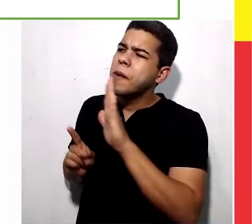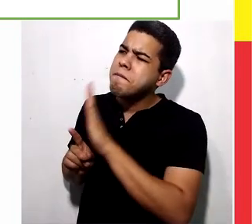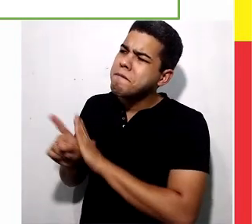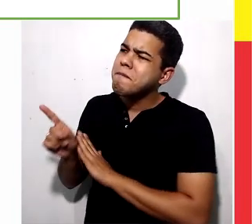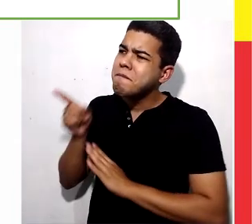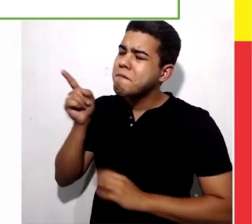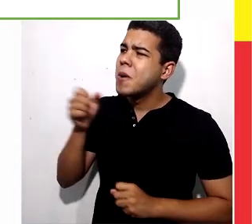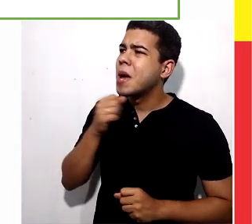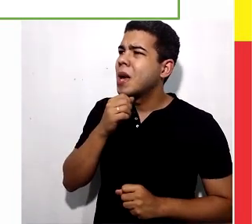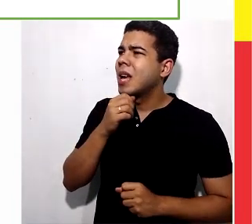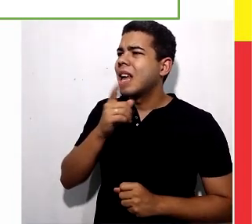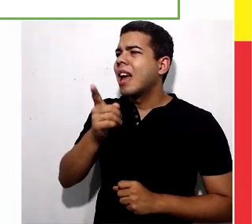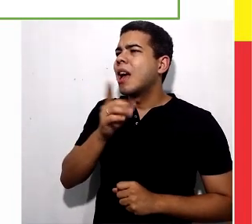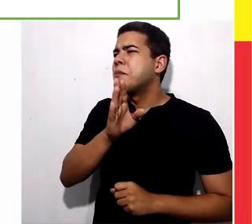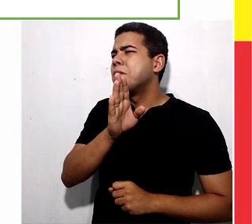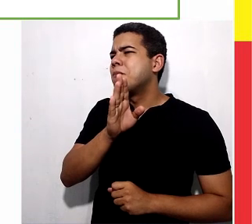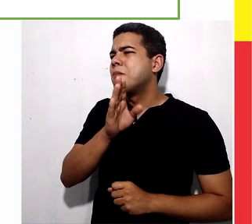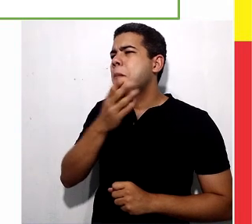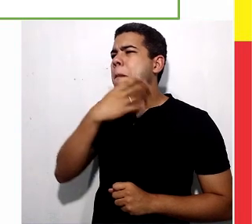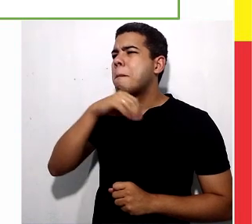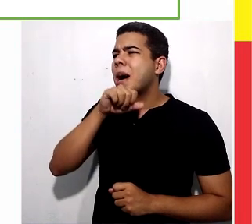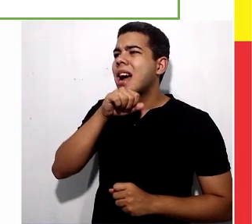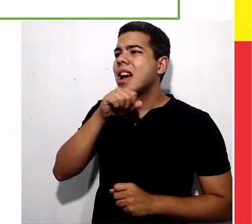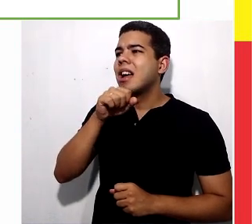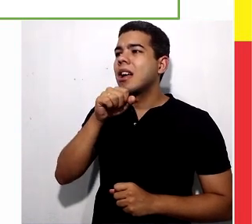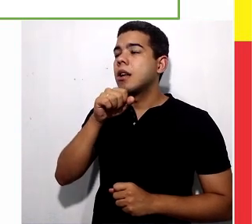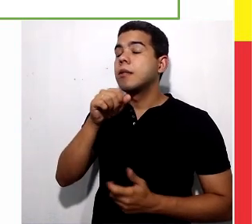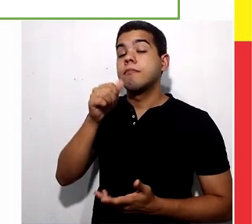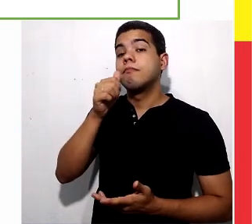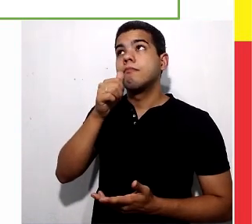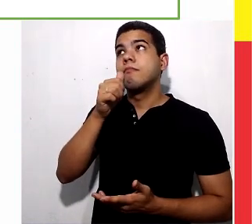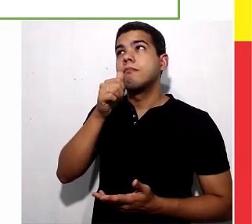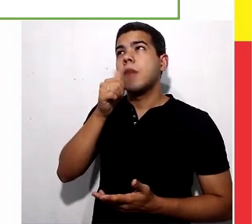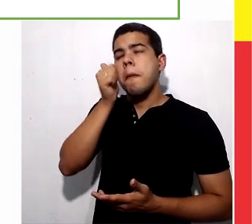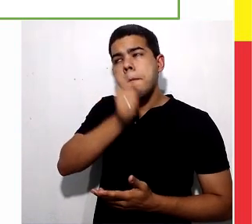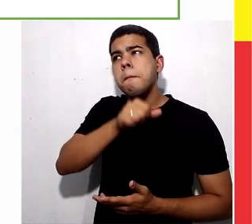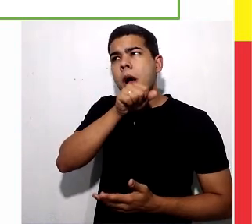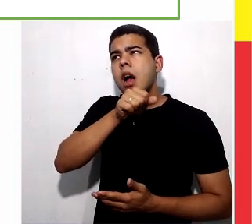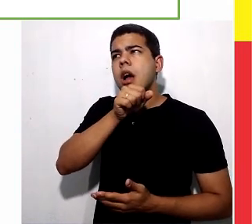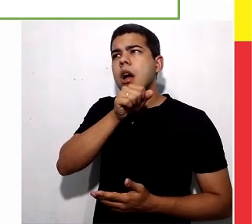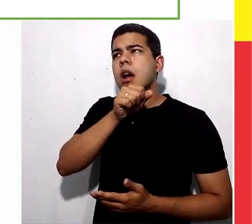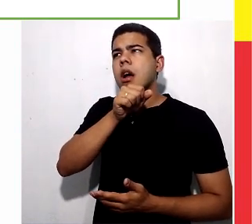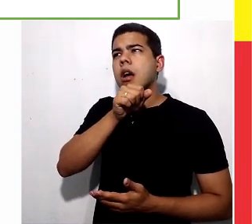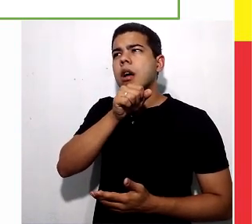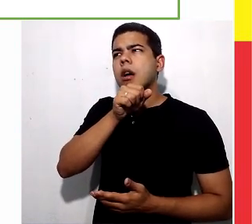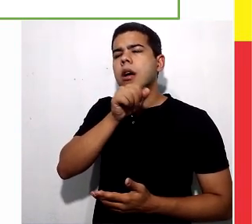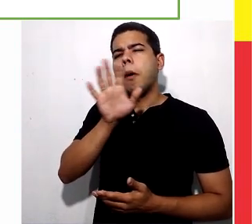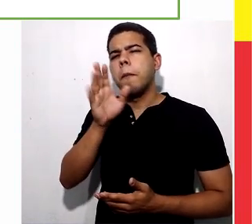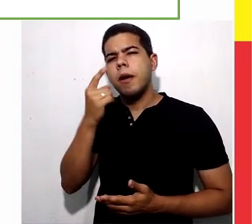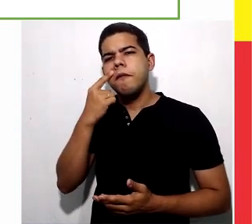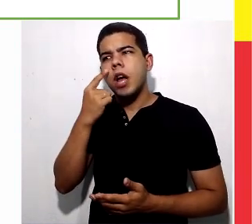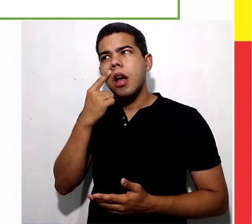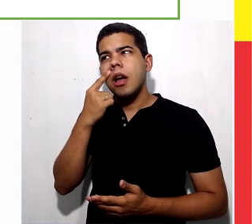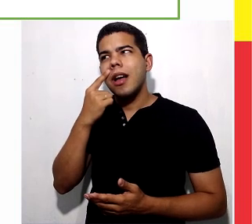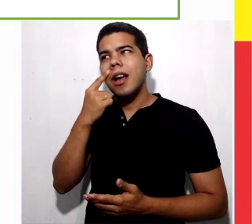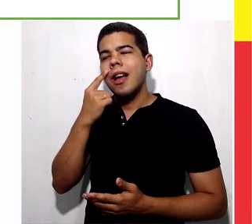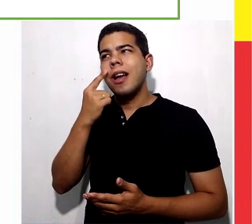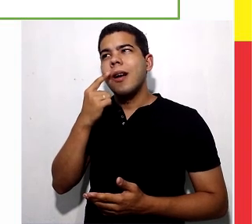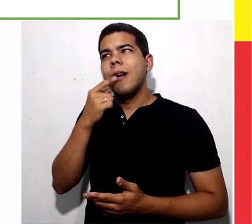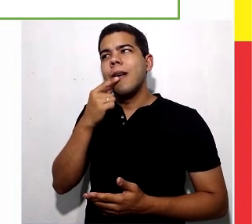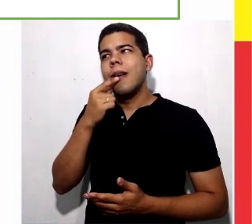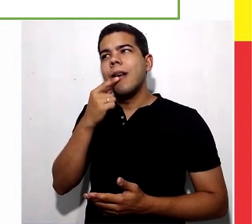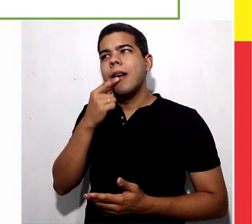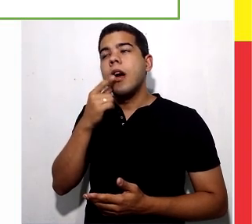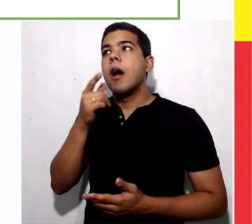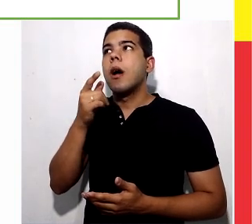órfã, né? Perdeu, na verdade, a mãe. Foi a mãe? A mãe. Deixa eu botar isso. O pai. Botar essa parte